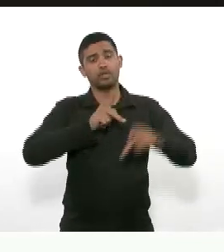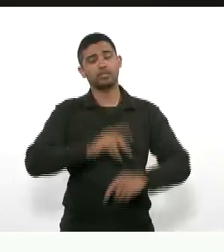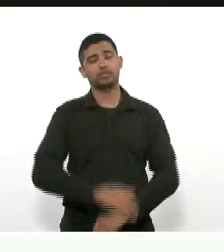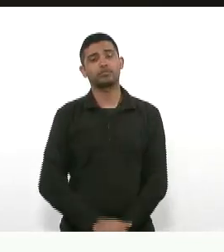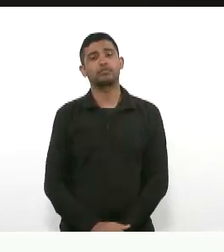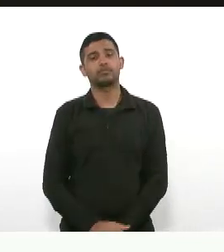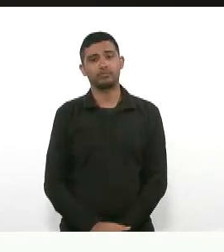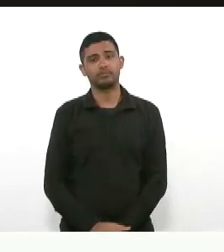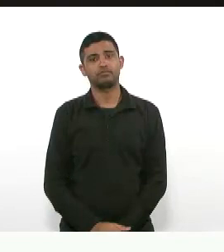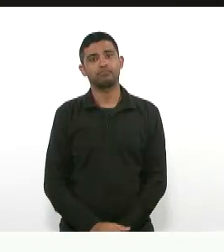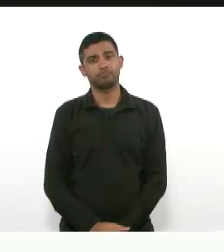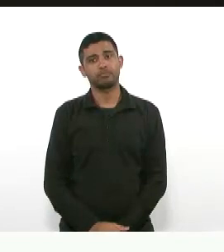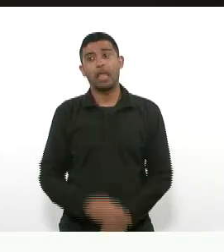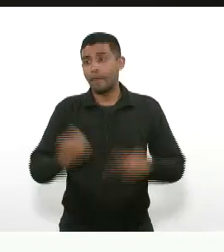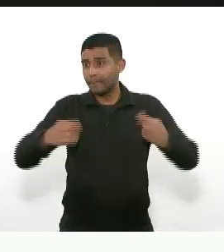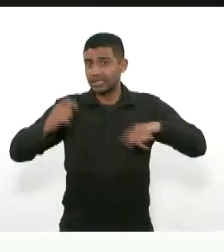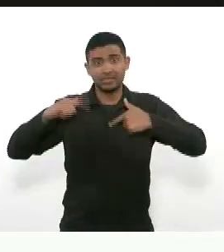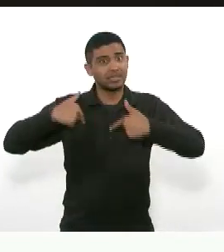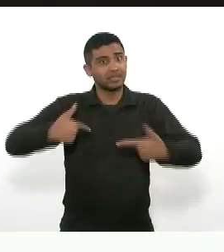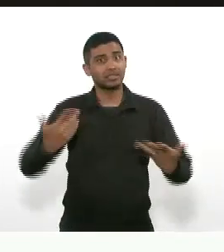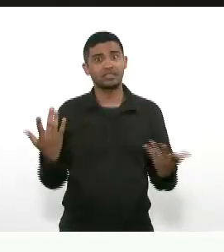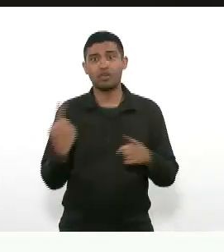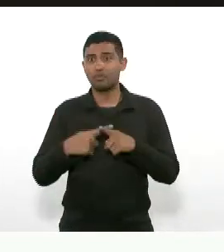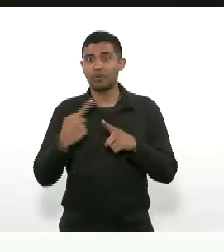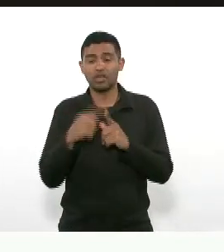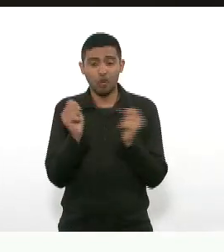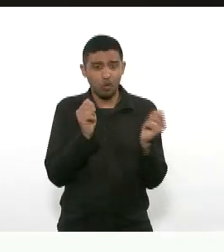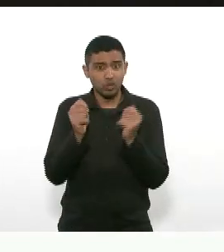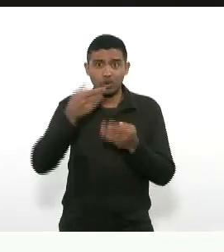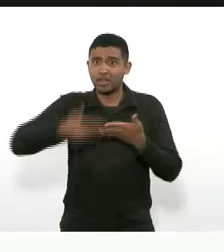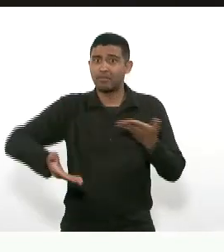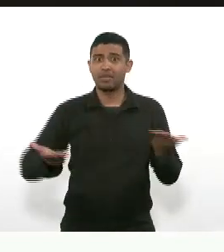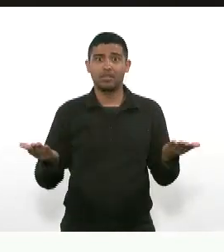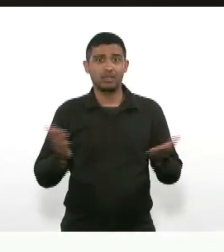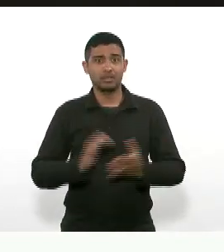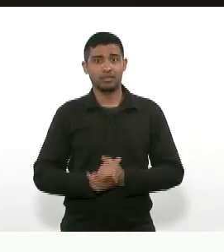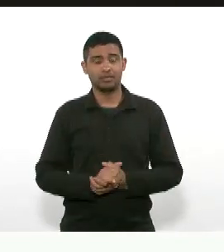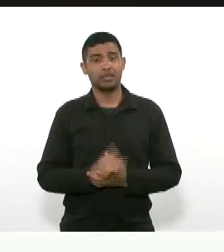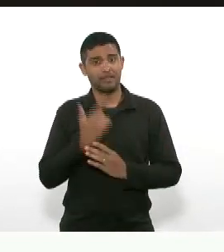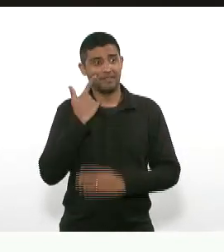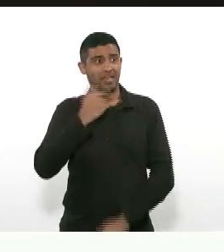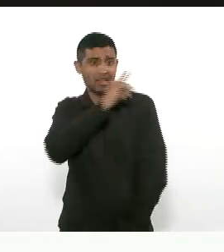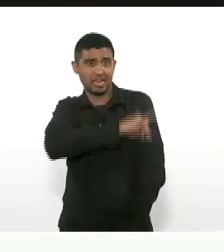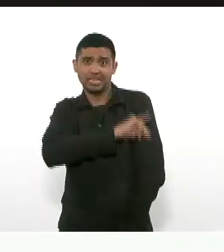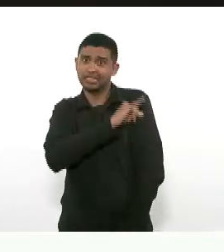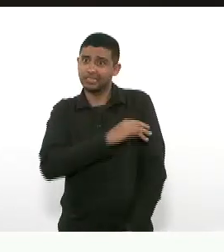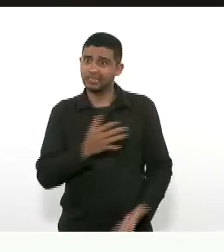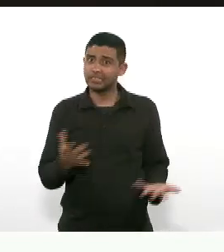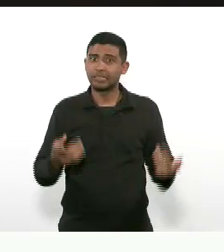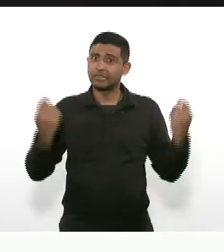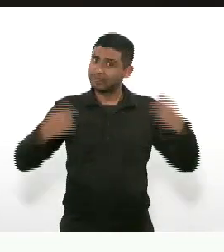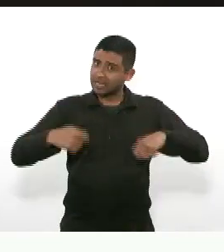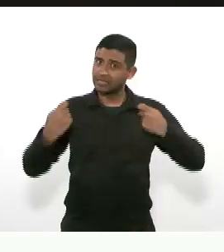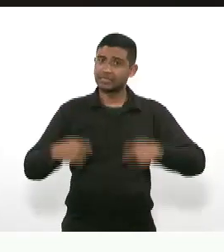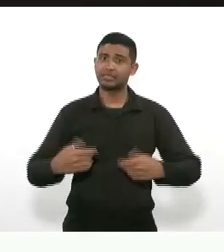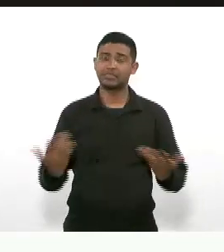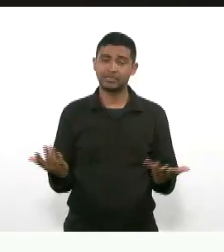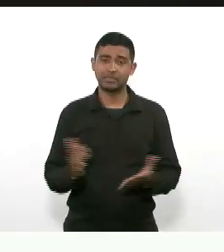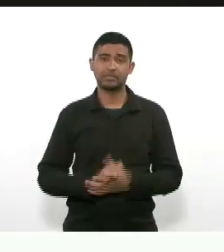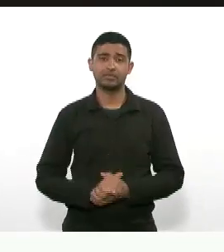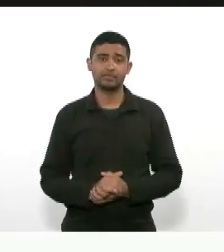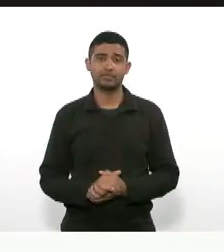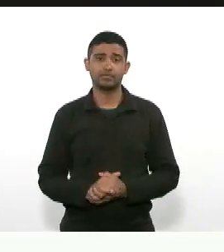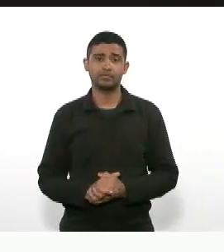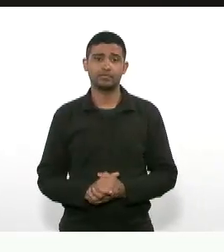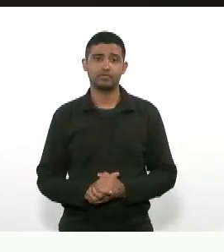E alguma coisa tem que ser feita, porque a gente está perdendo o controle, né, no Rio de Janeiro. A gente precisa muito de que